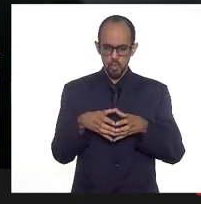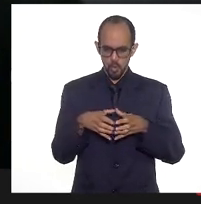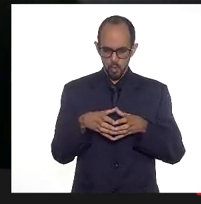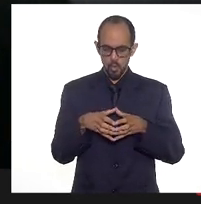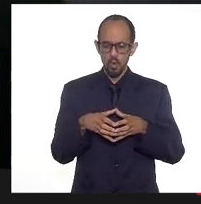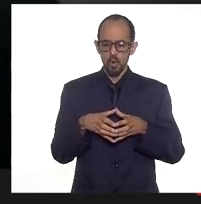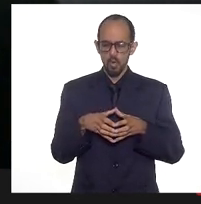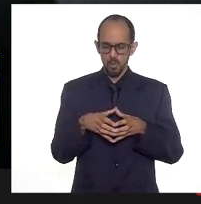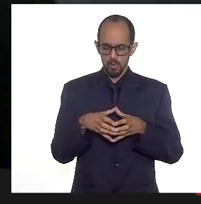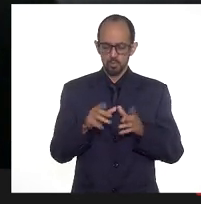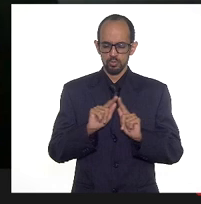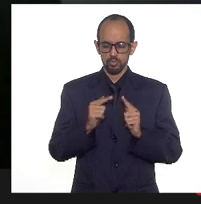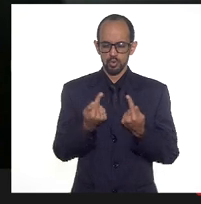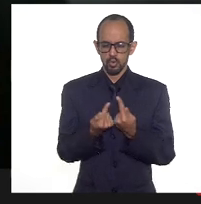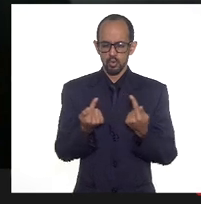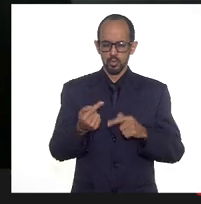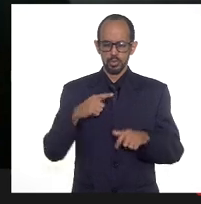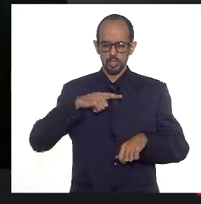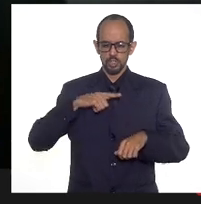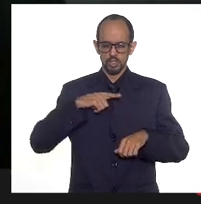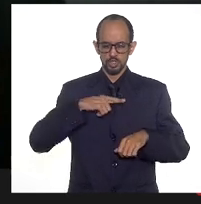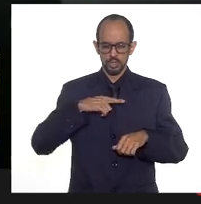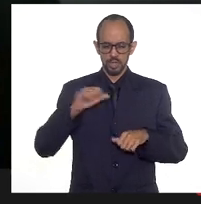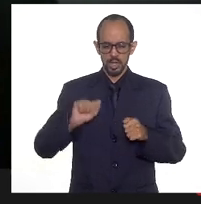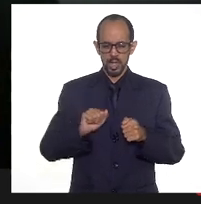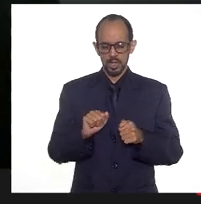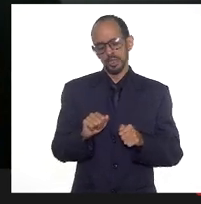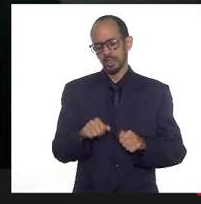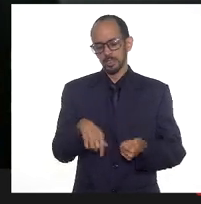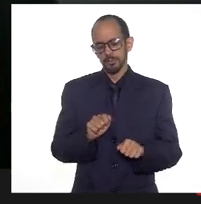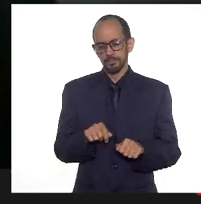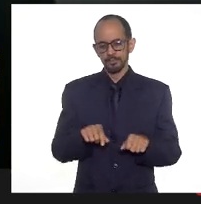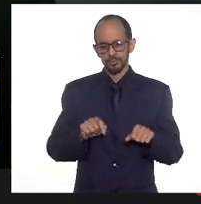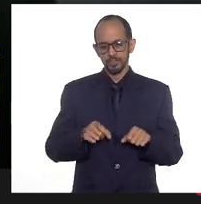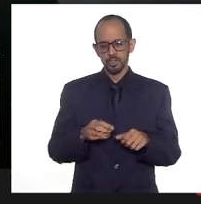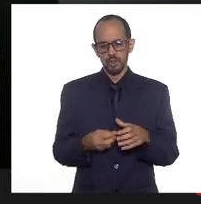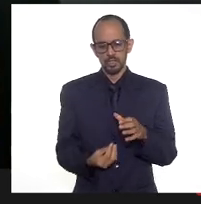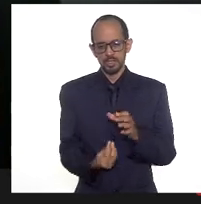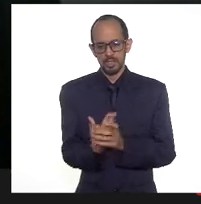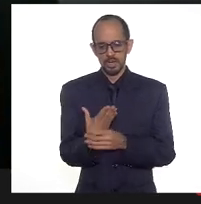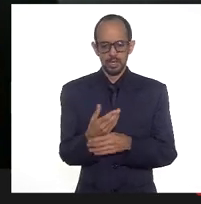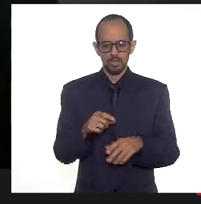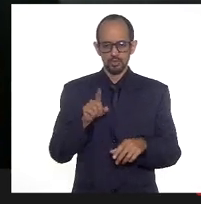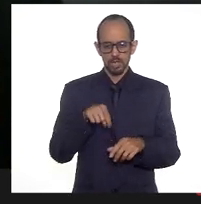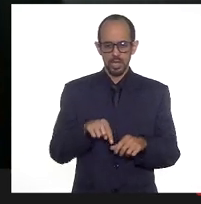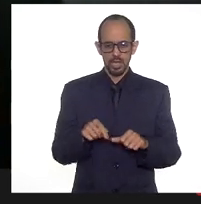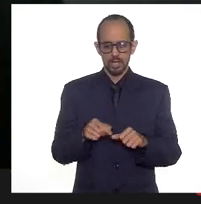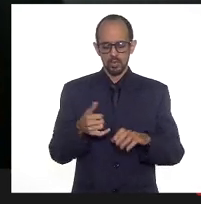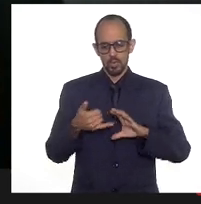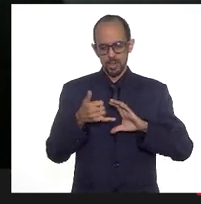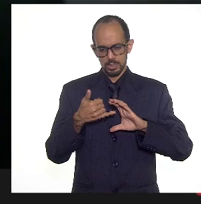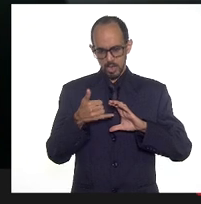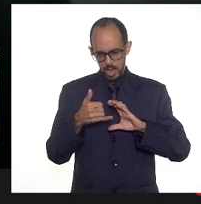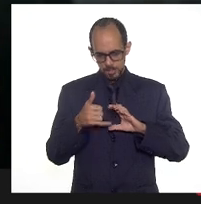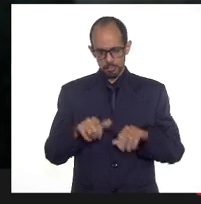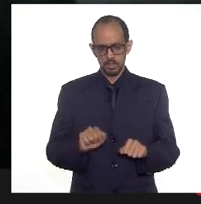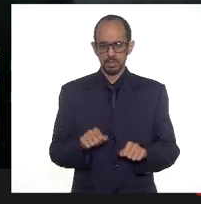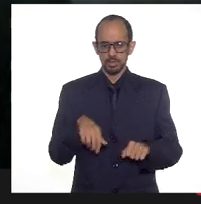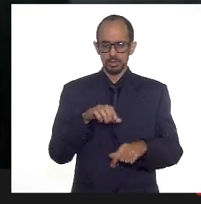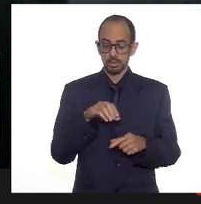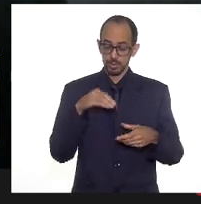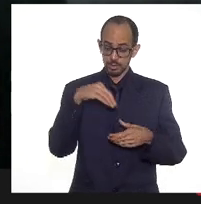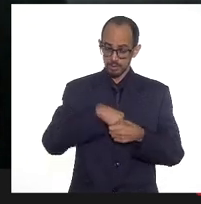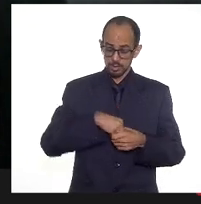de debate, que estabelecemos a partir da criação de um grupo no Zap da CPI